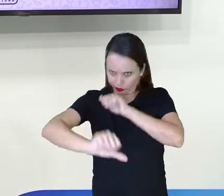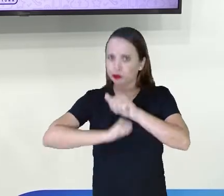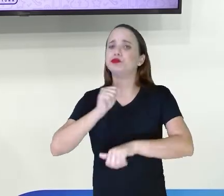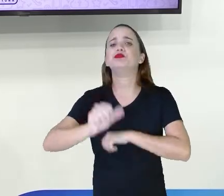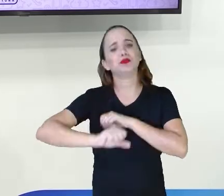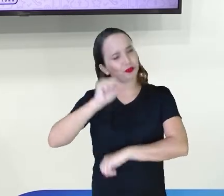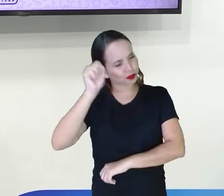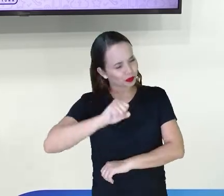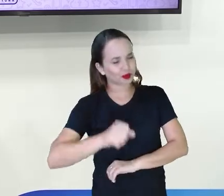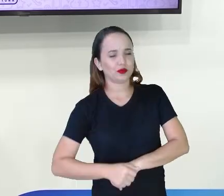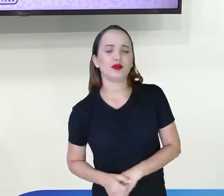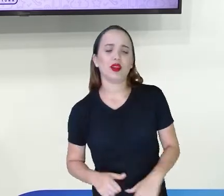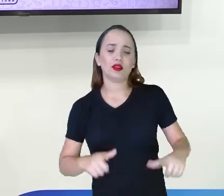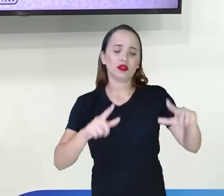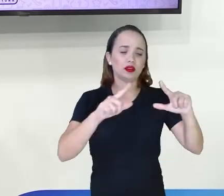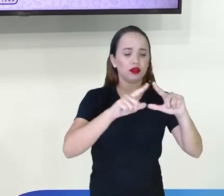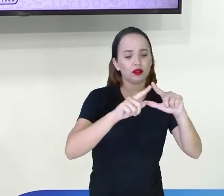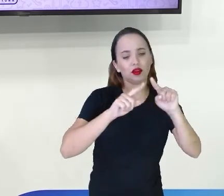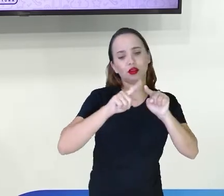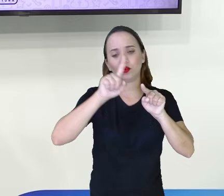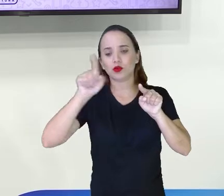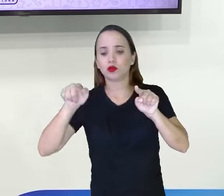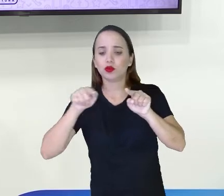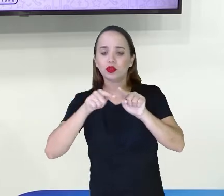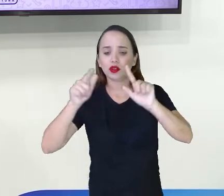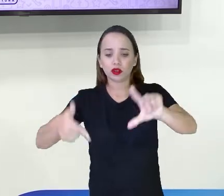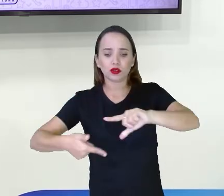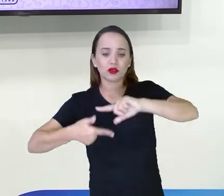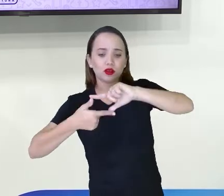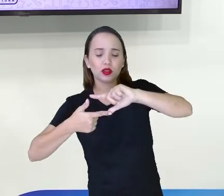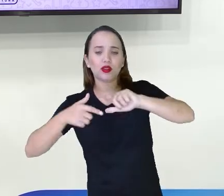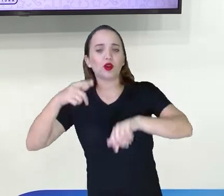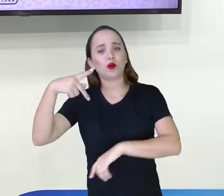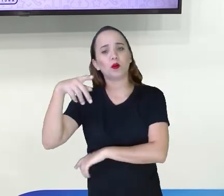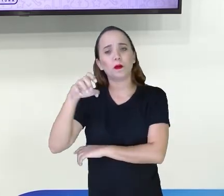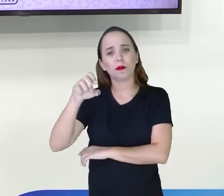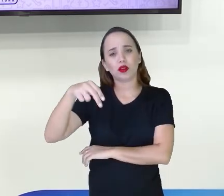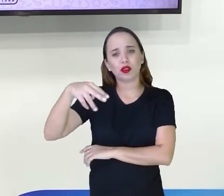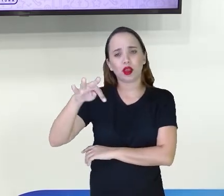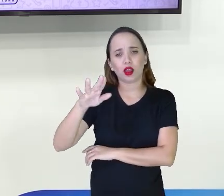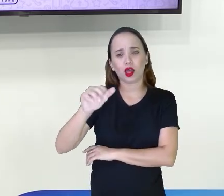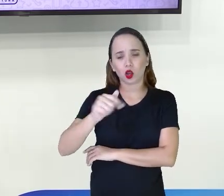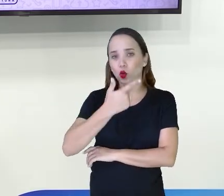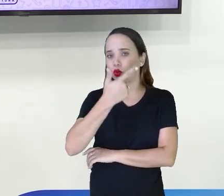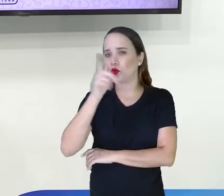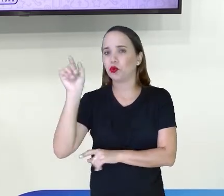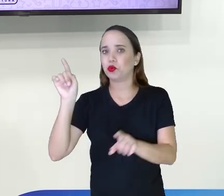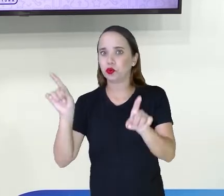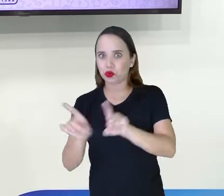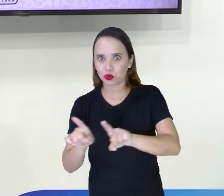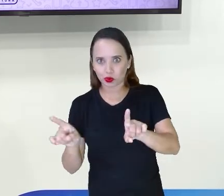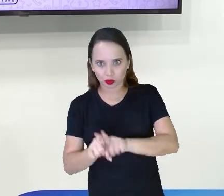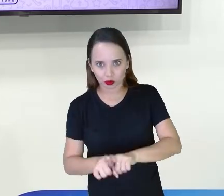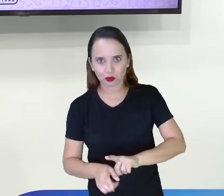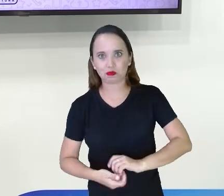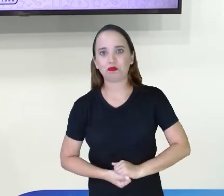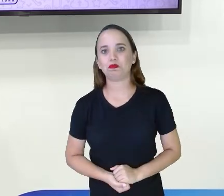diferenciados. Triângulo, quadrado, retângulo, pentágono, hexágono, heptágono,